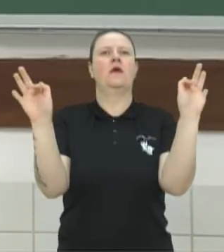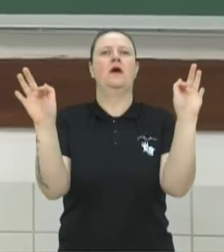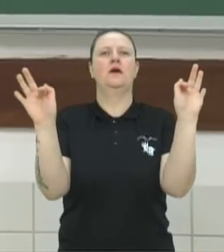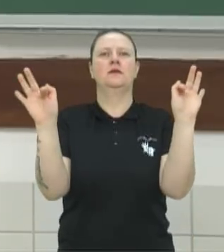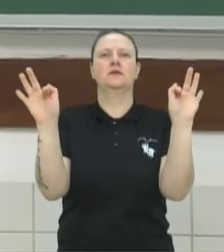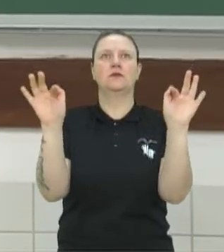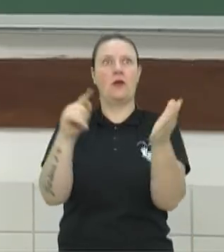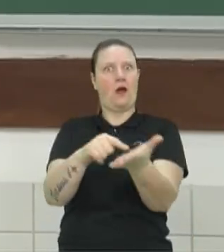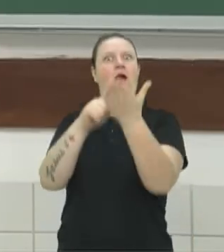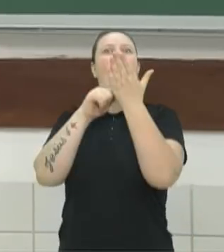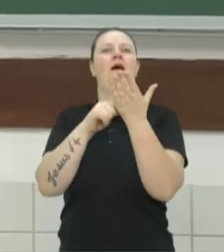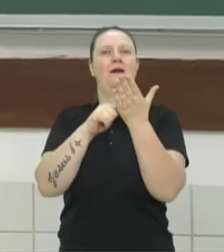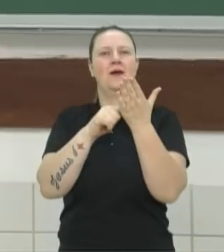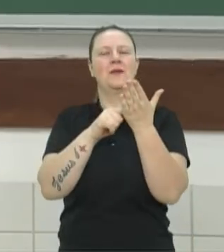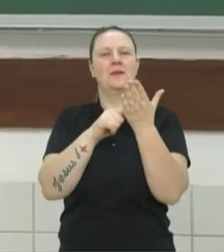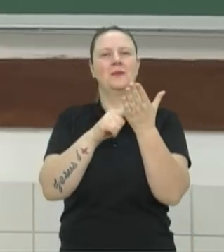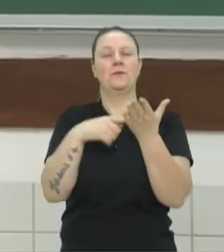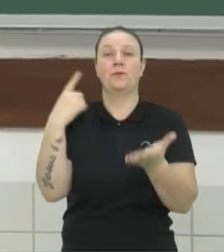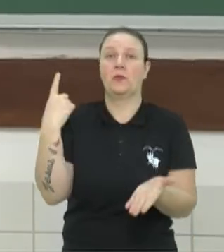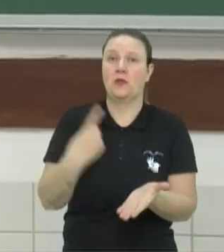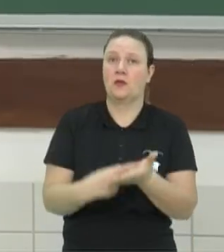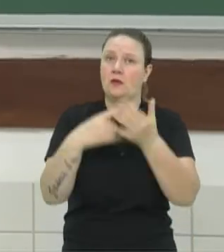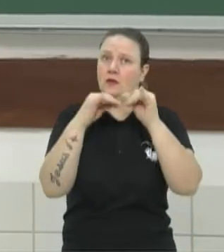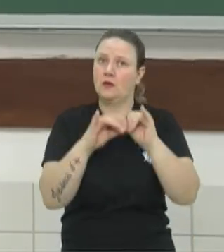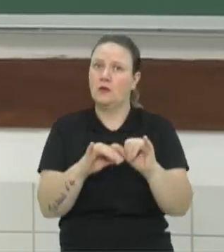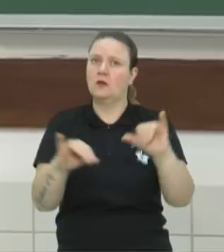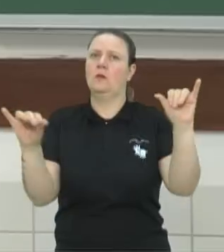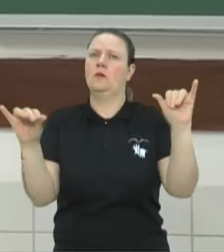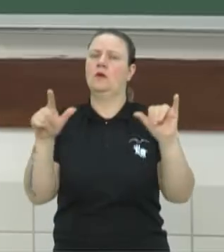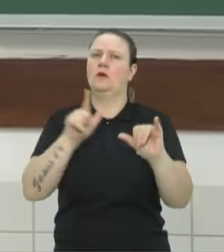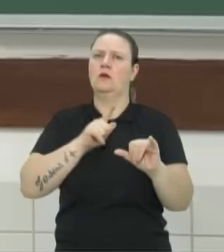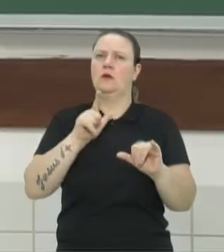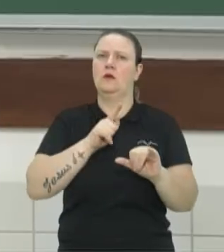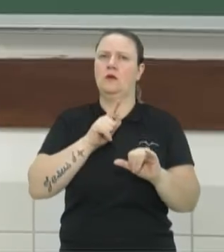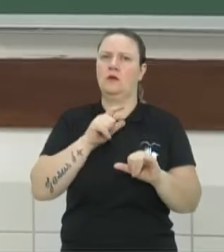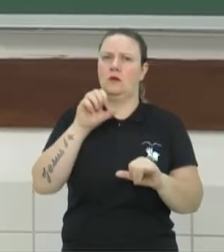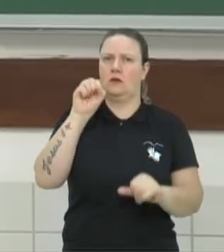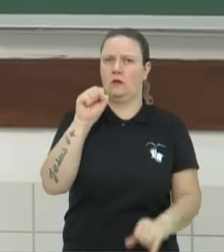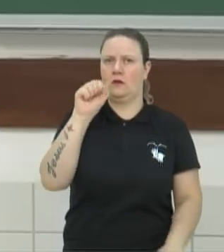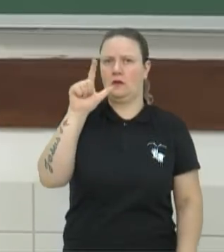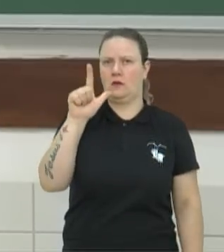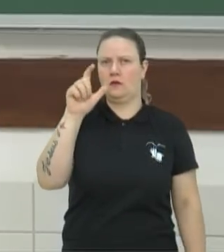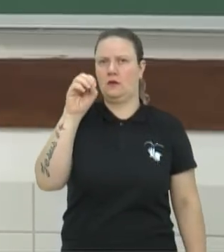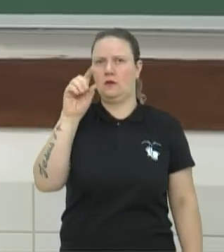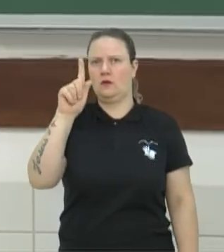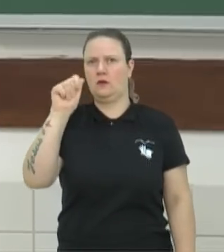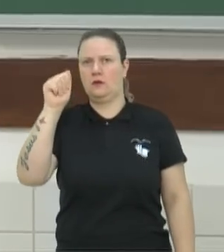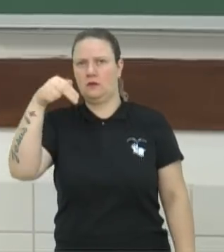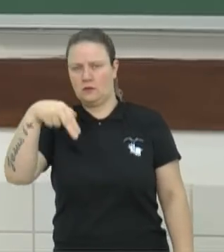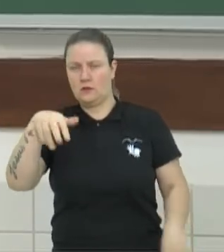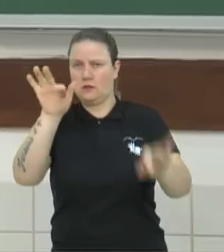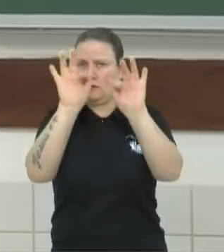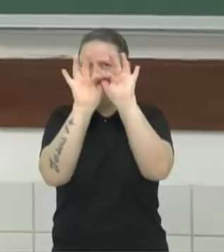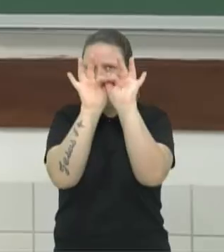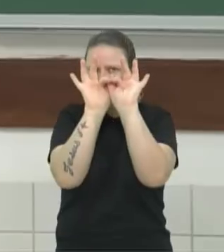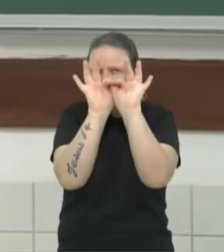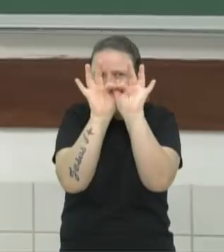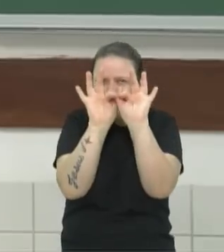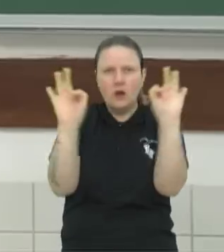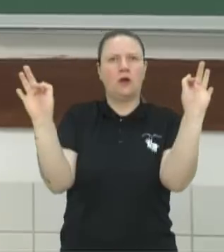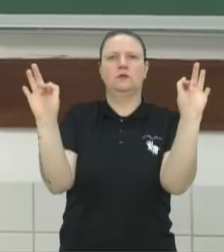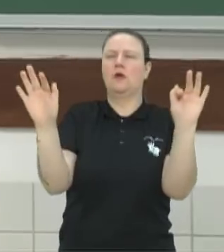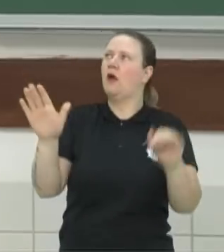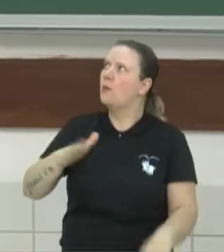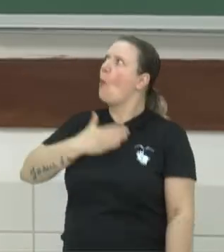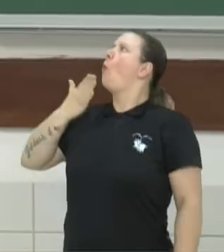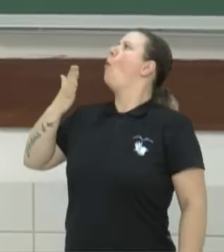propaganda, ok? Uma campanha, então, ela vai ter um slogan, vai ter uma frase de